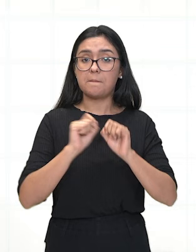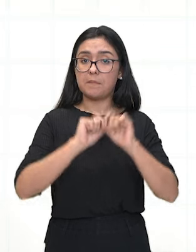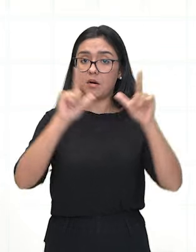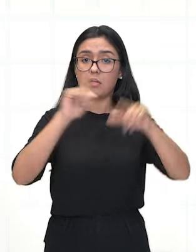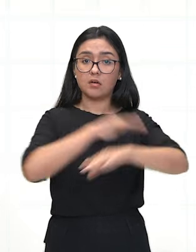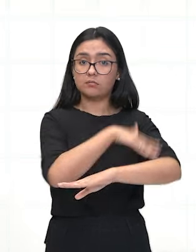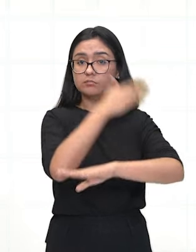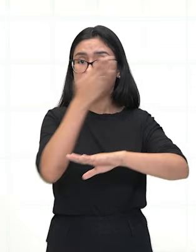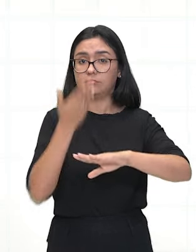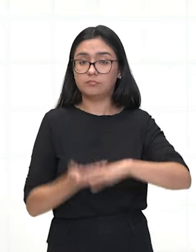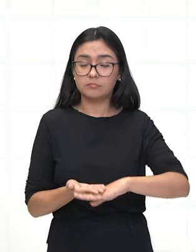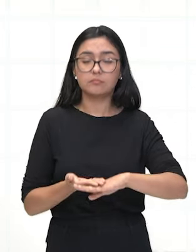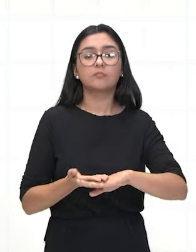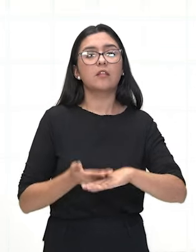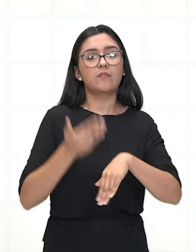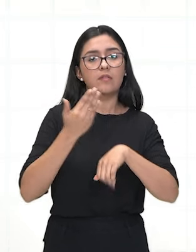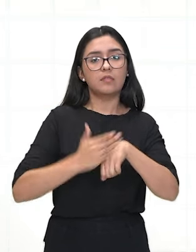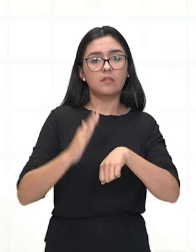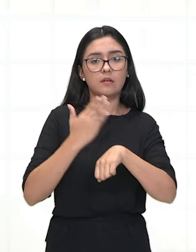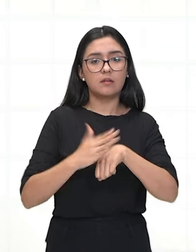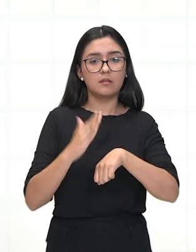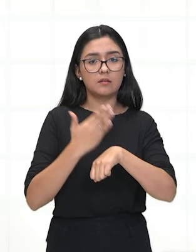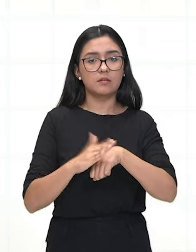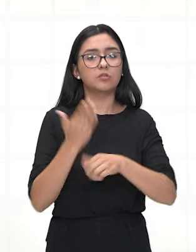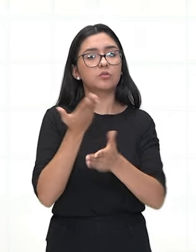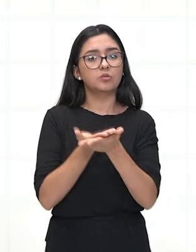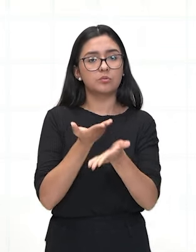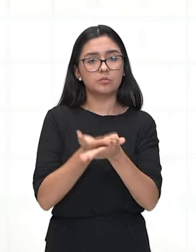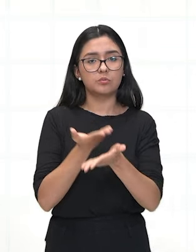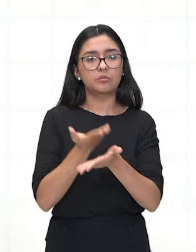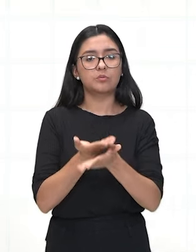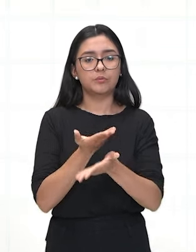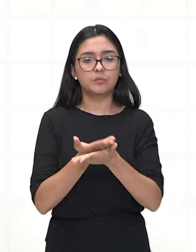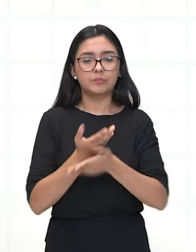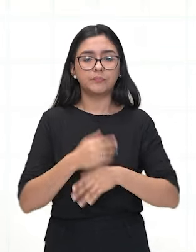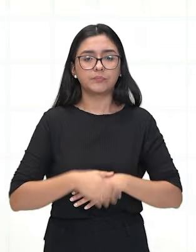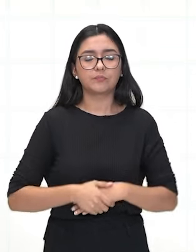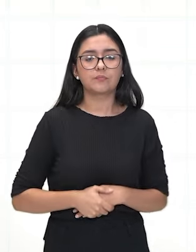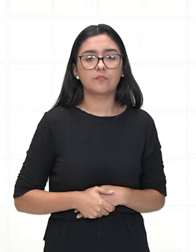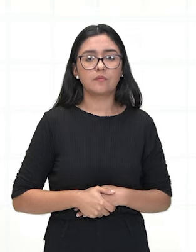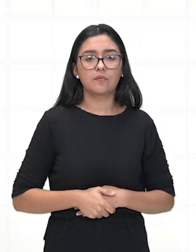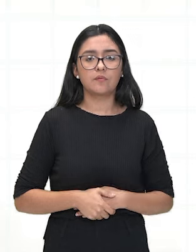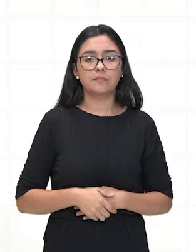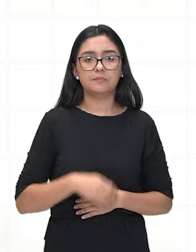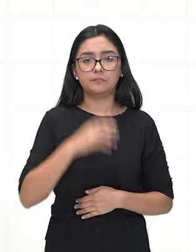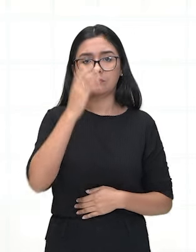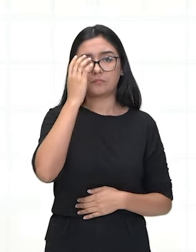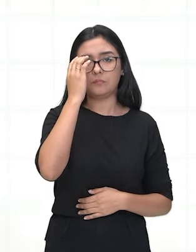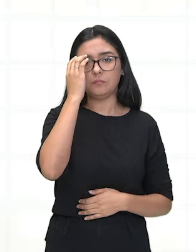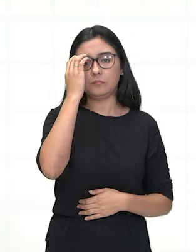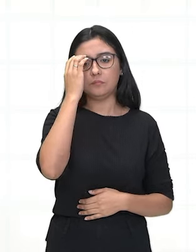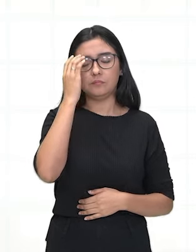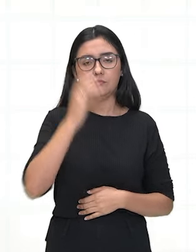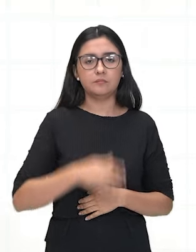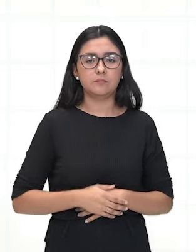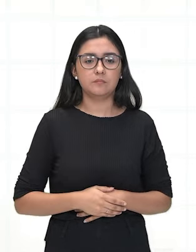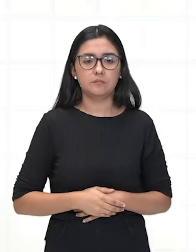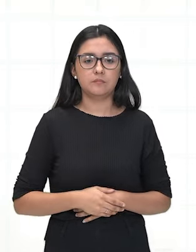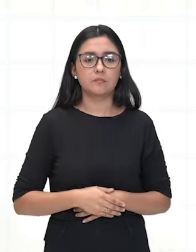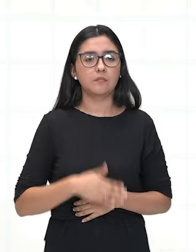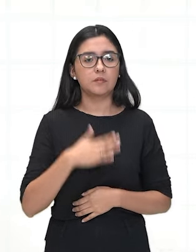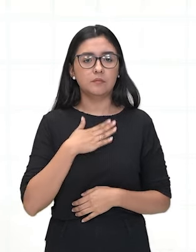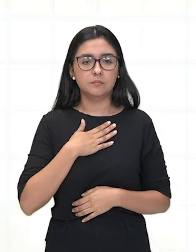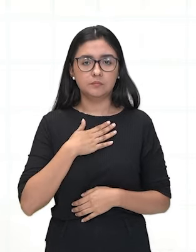manhã então ela estava treinando exercitando estudando she was studying music my sister was